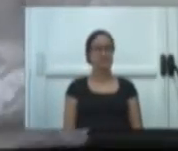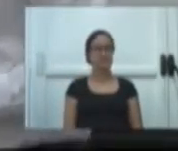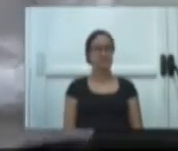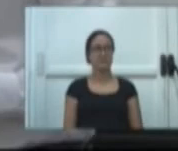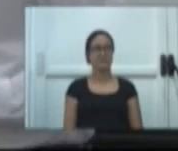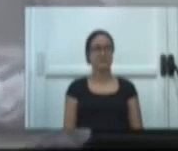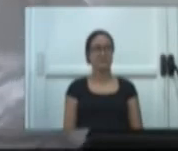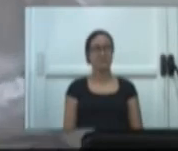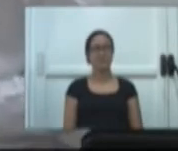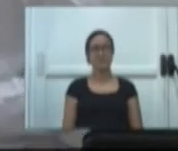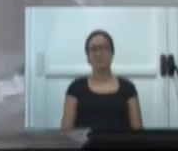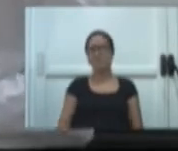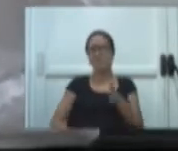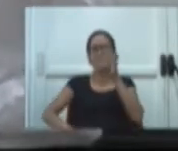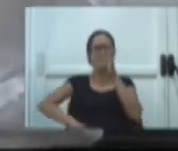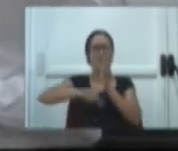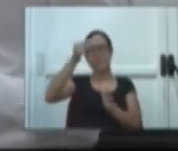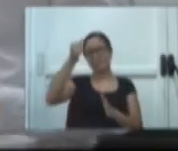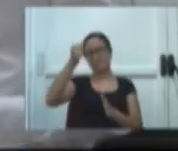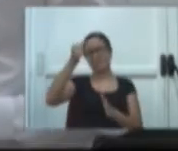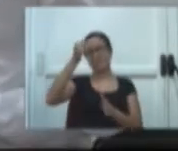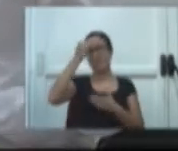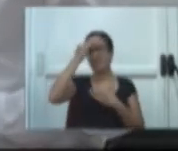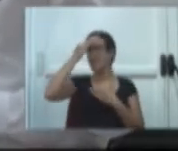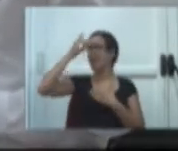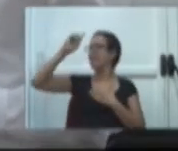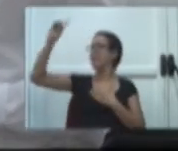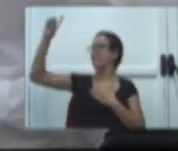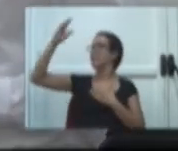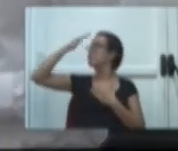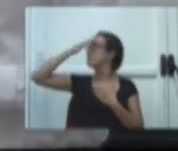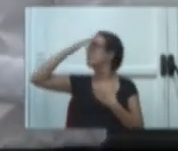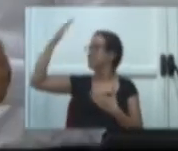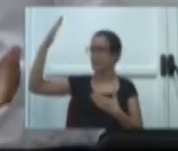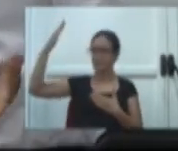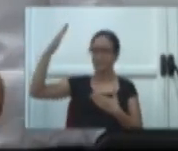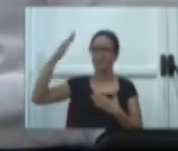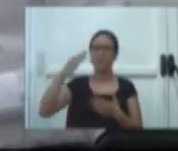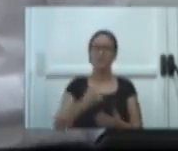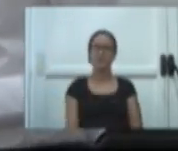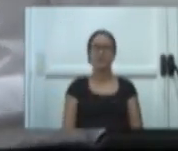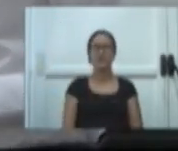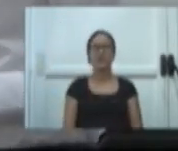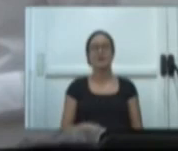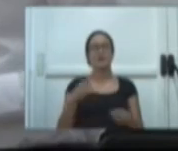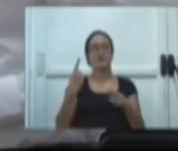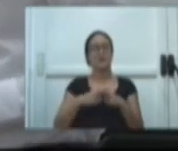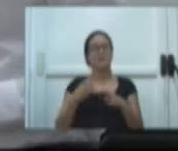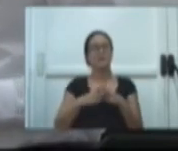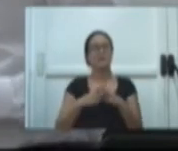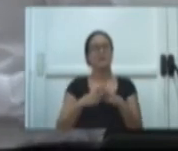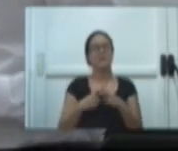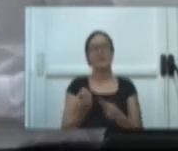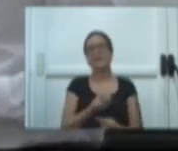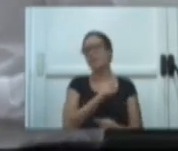Bom, agradeço em primeiro lugar a Deus, não é? Se fazemos algum bem na vida é por virtude divina,